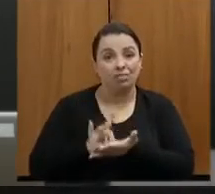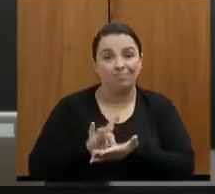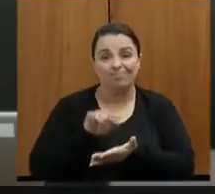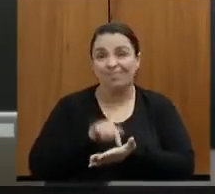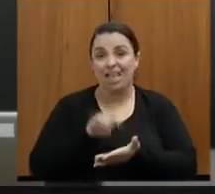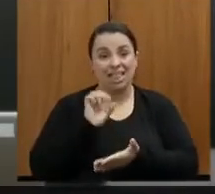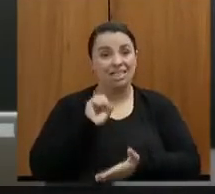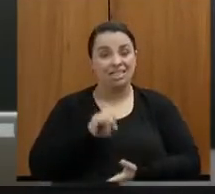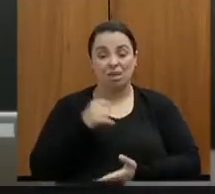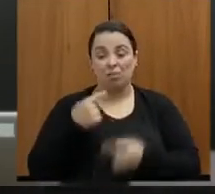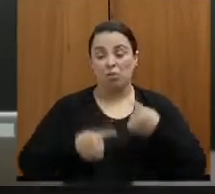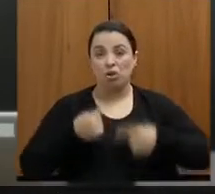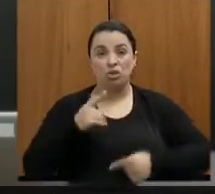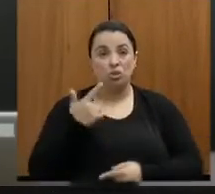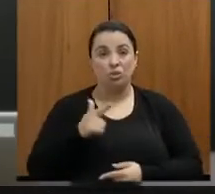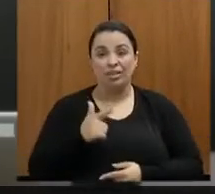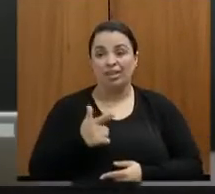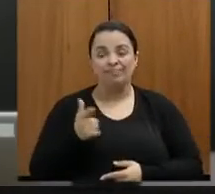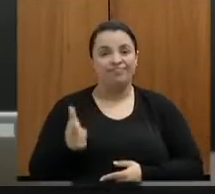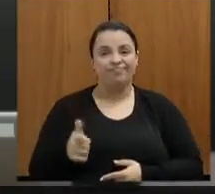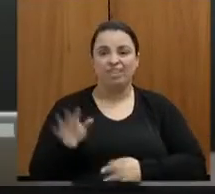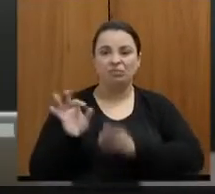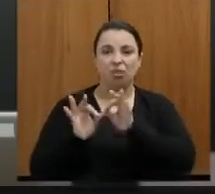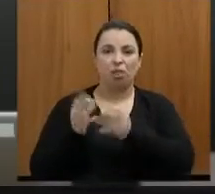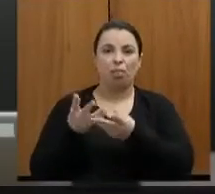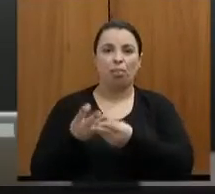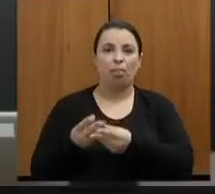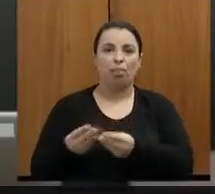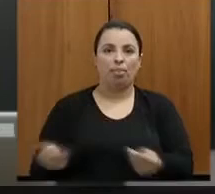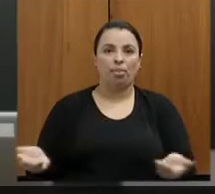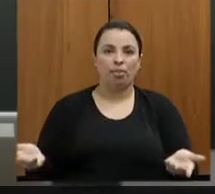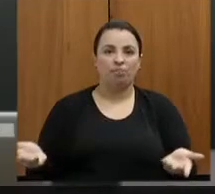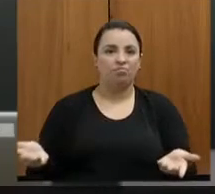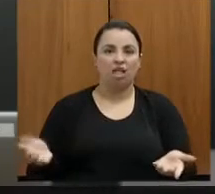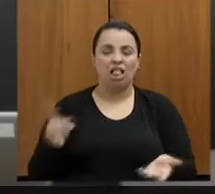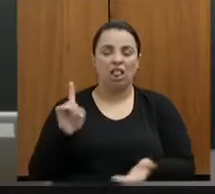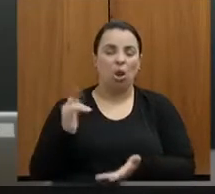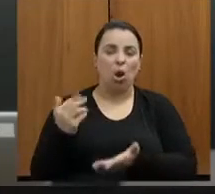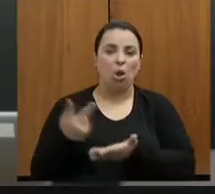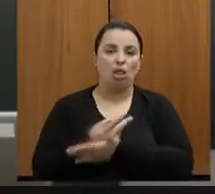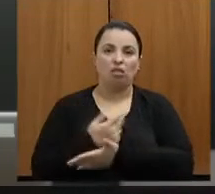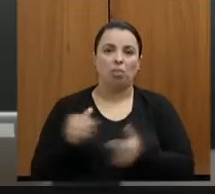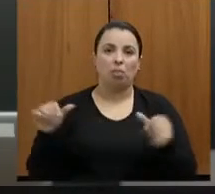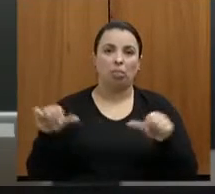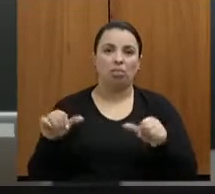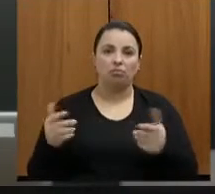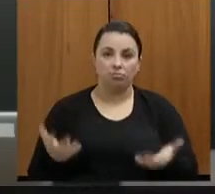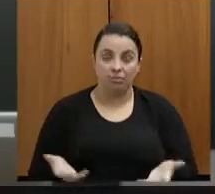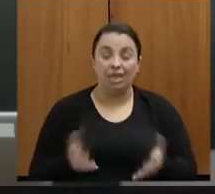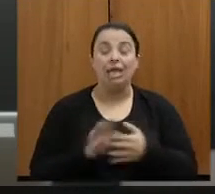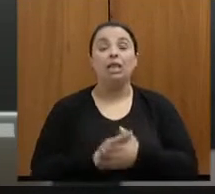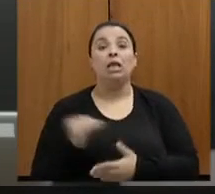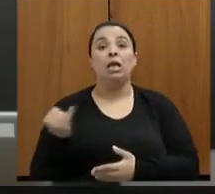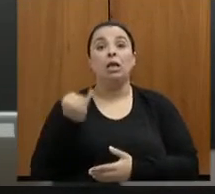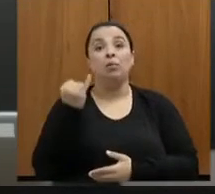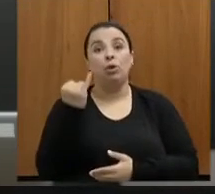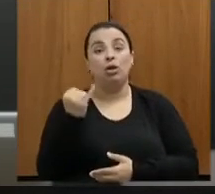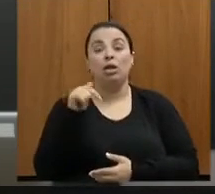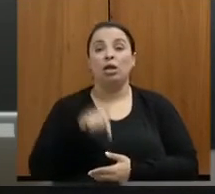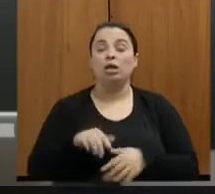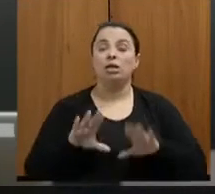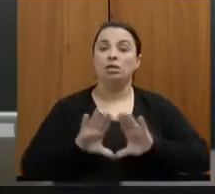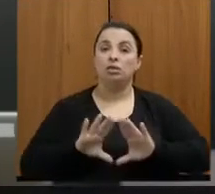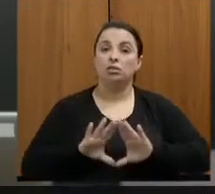acontecem, não se efetivam. Então, é importante nós tratarmos na Assembleia aqui desse